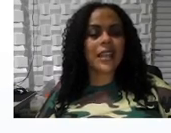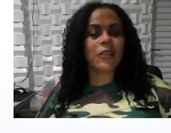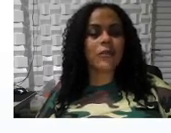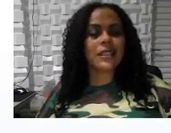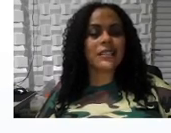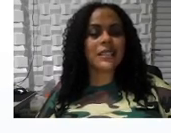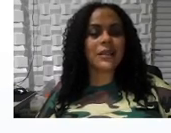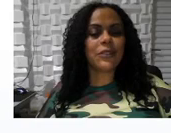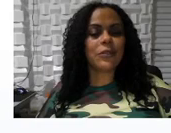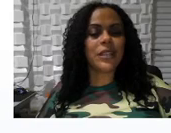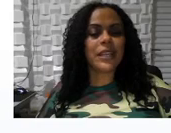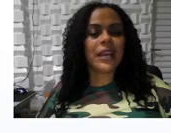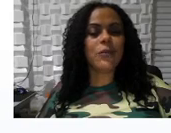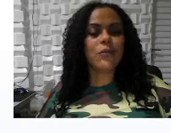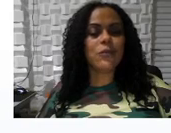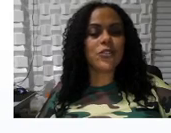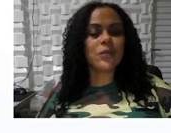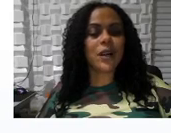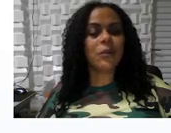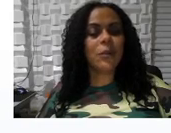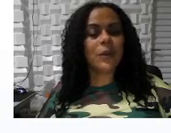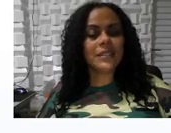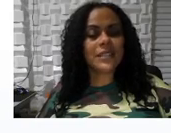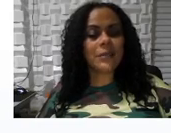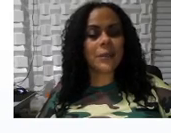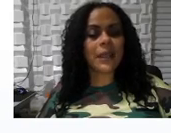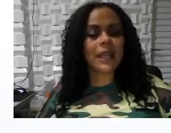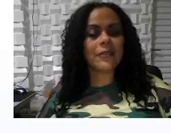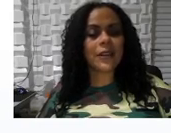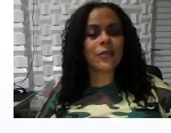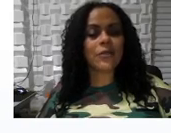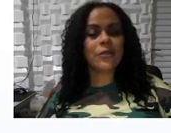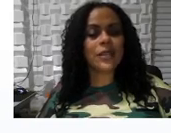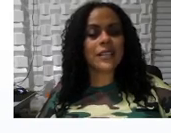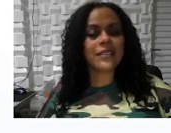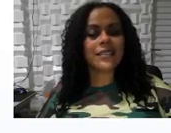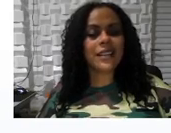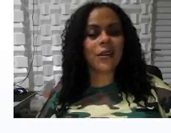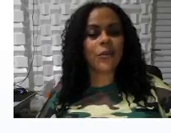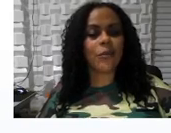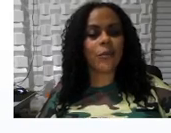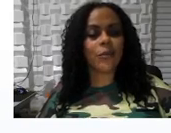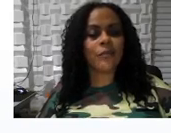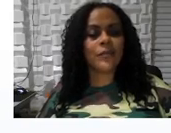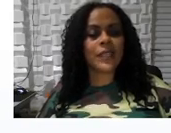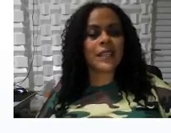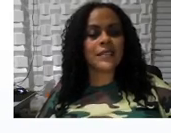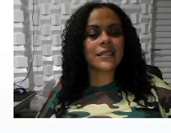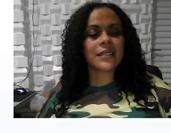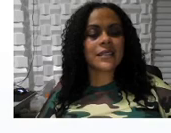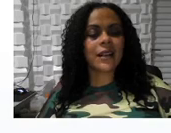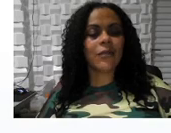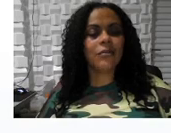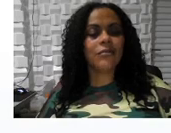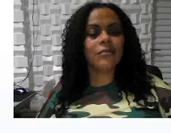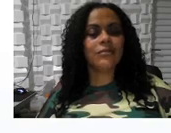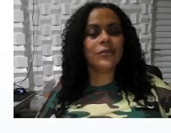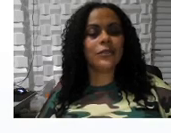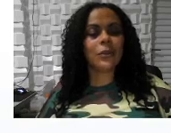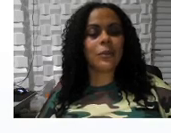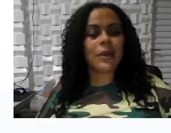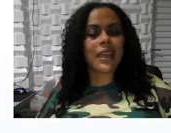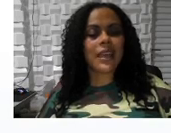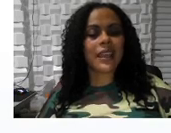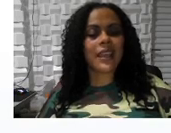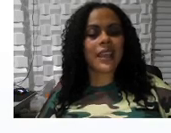a sílaba tônica é a última, como por exemplo a palavra coração, São